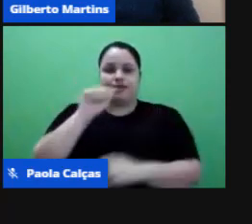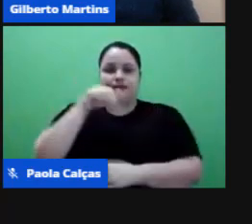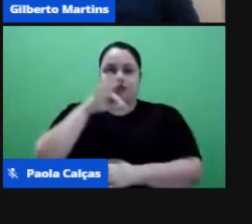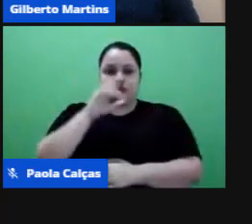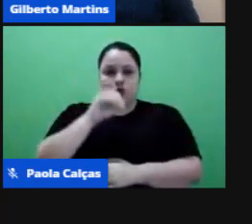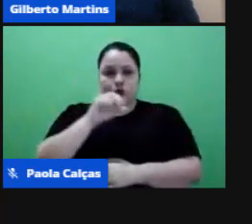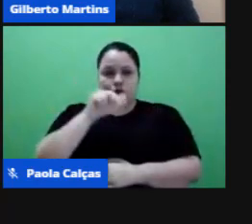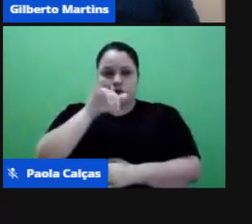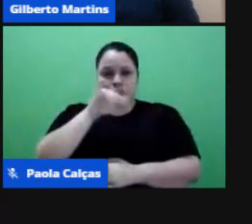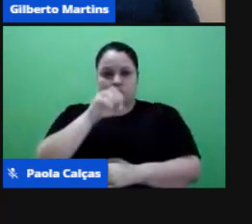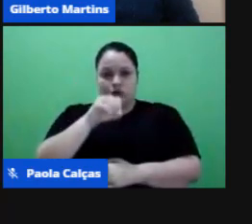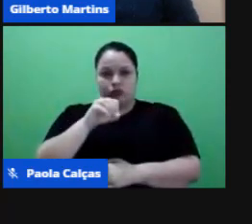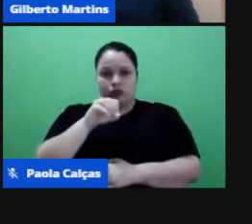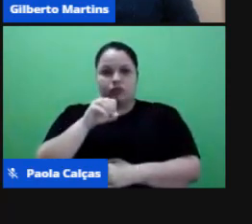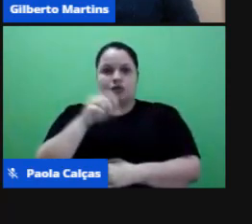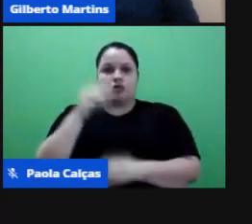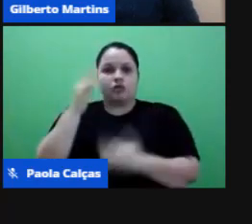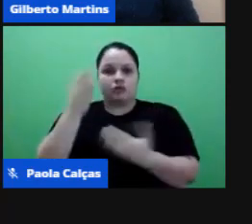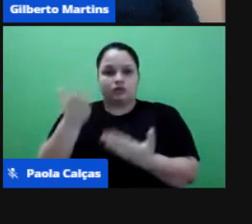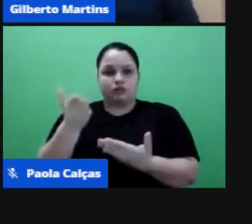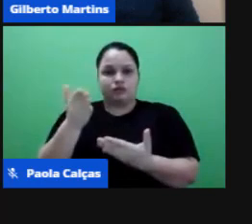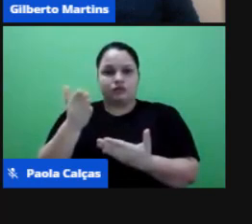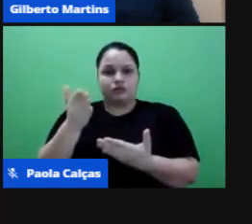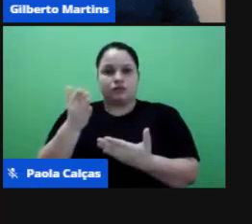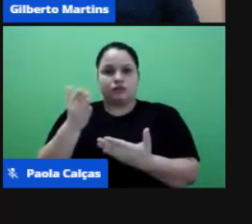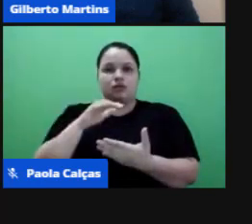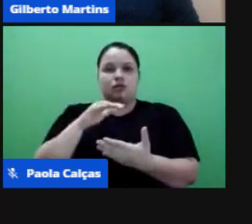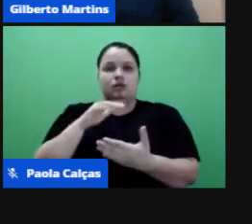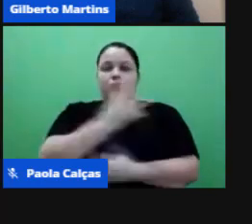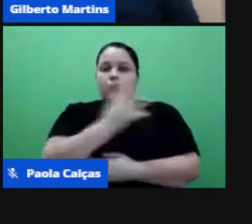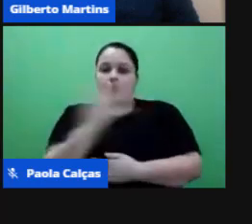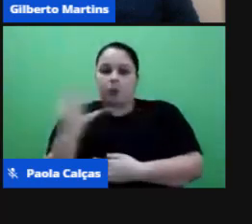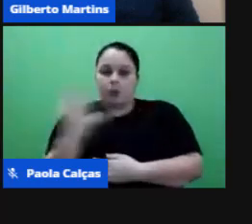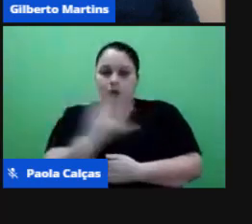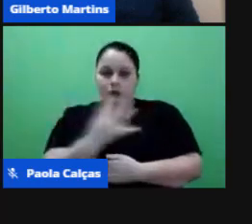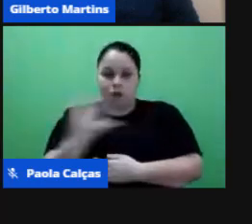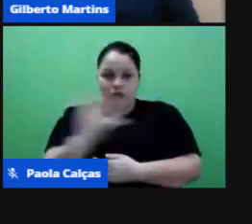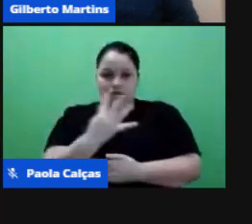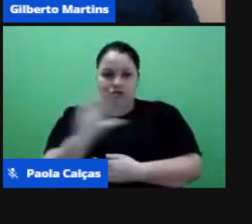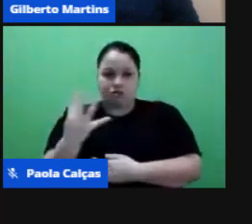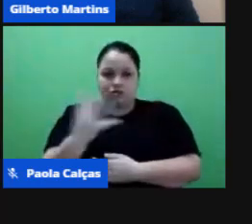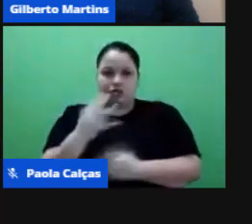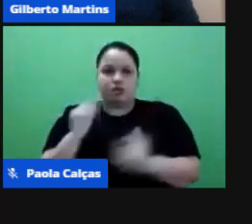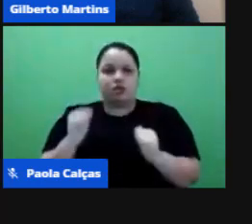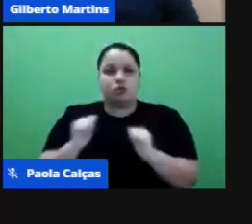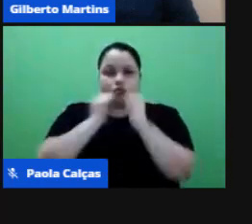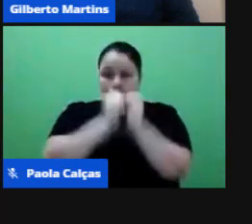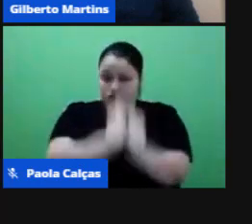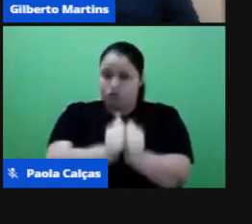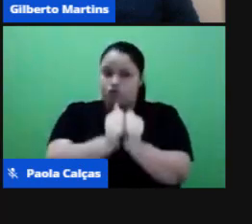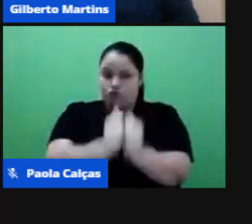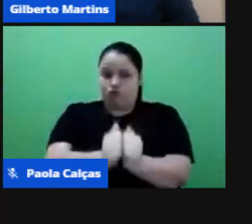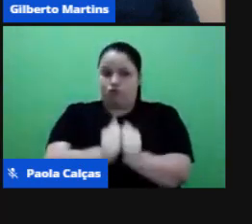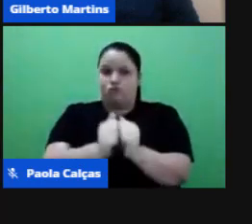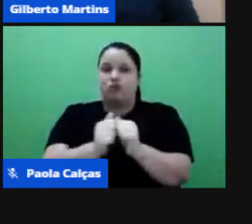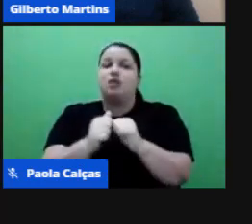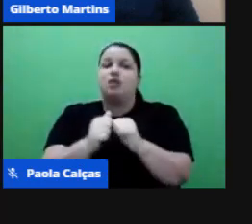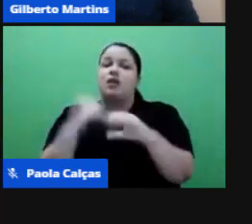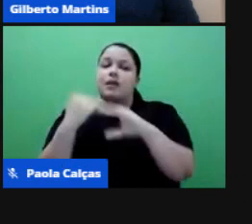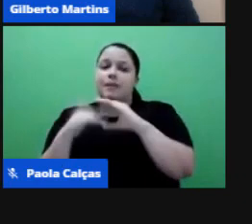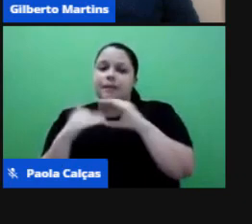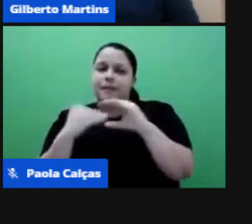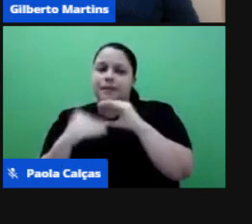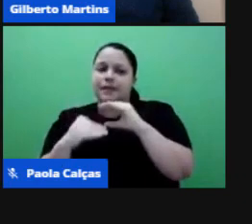professora Janine, e a professora Sônia, que está no chat nos acompanhando e respondendo às